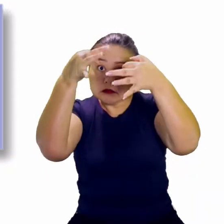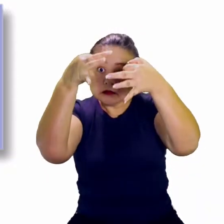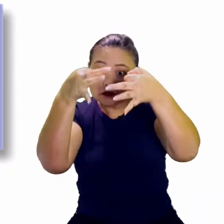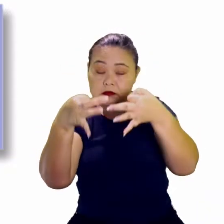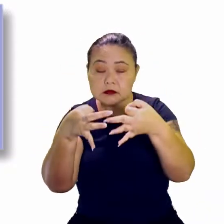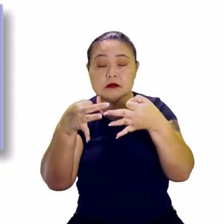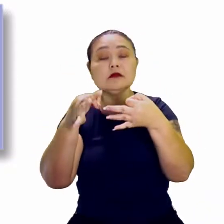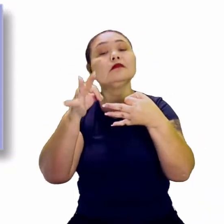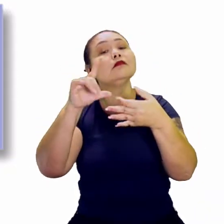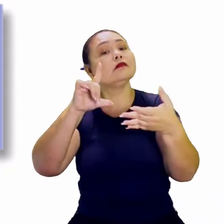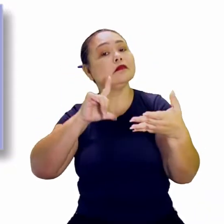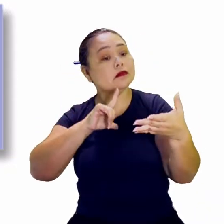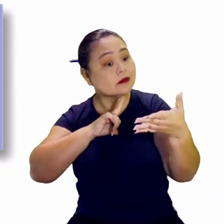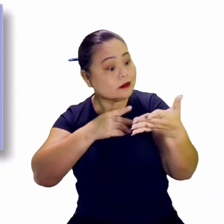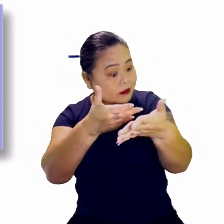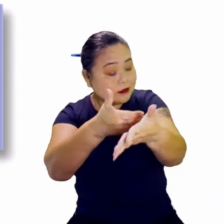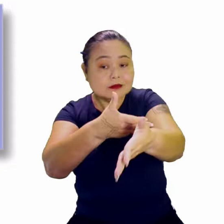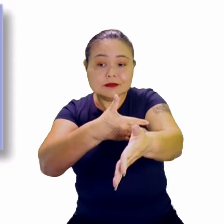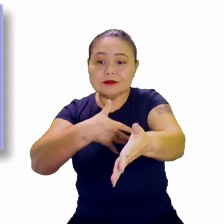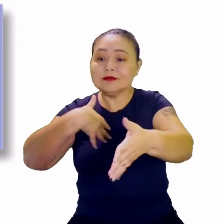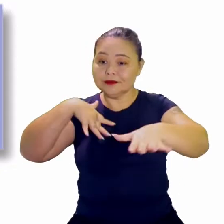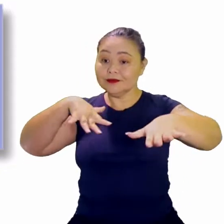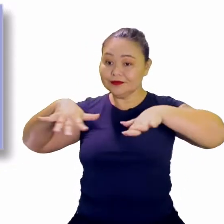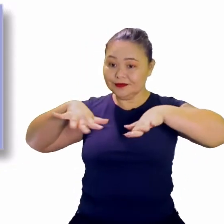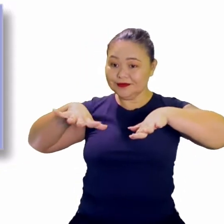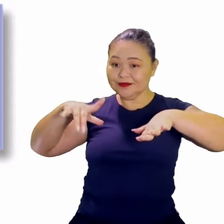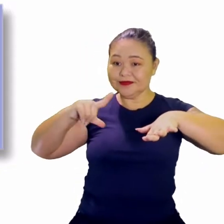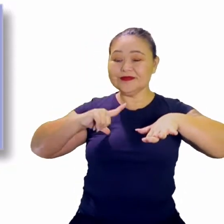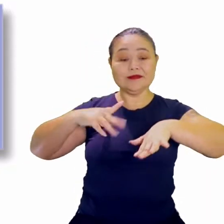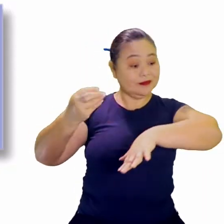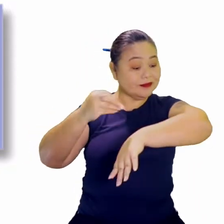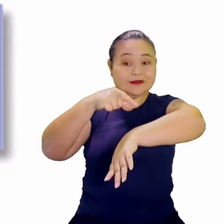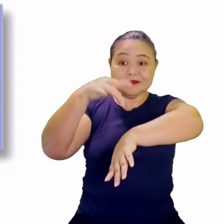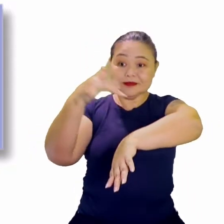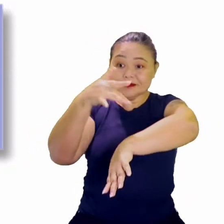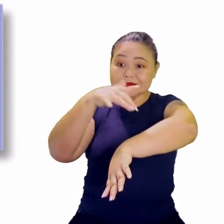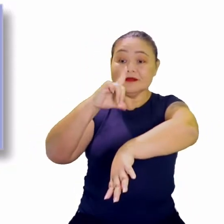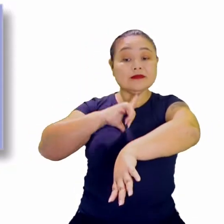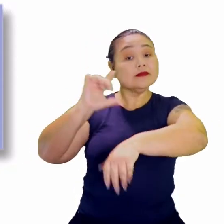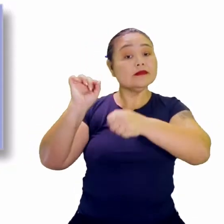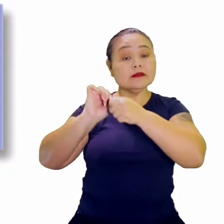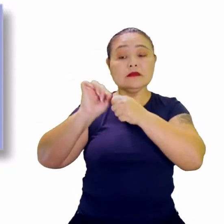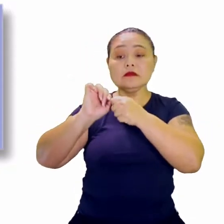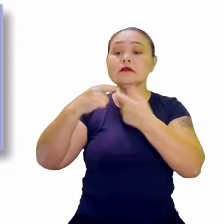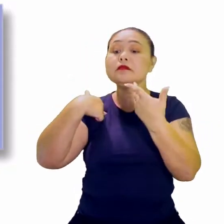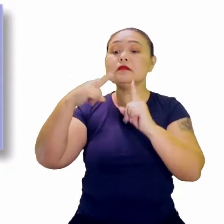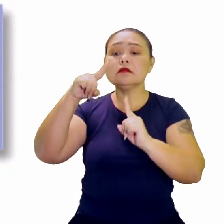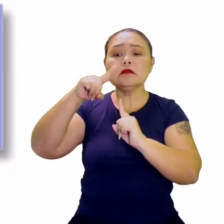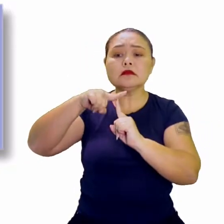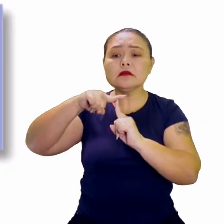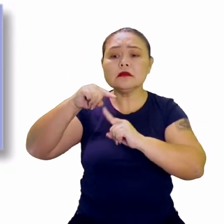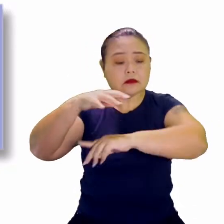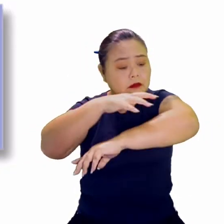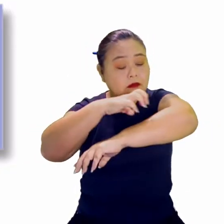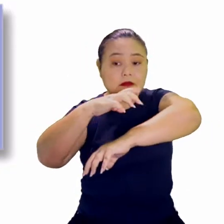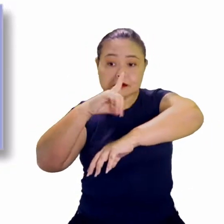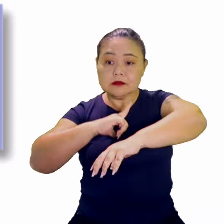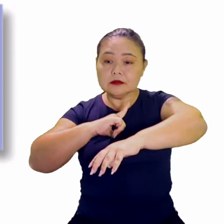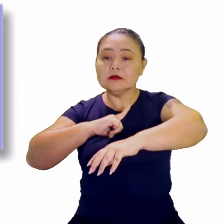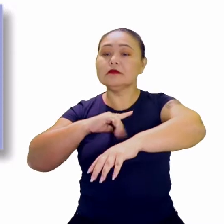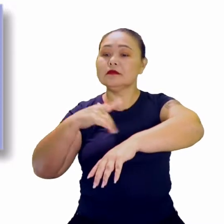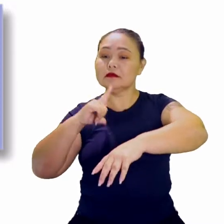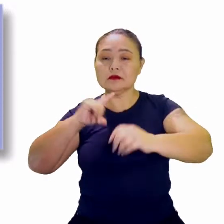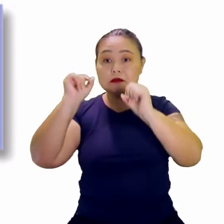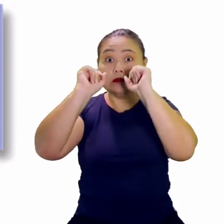ter boas respostas ao exercício físico no músculo. Então o segredo está aí no tipo de fibra muscular. Então já